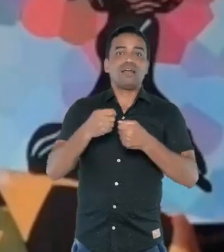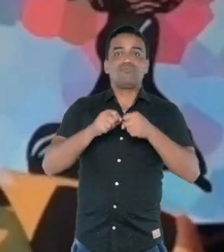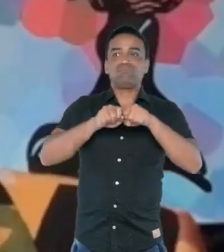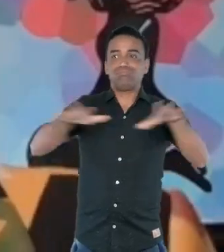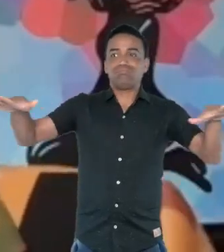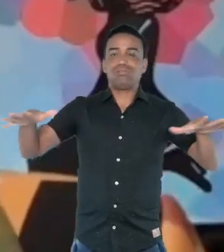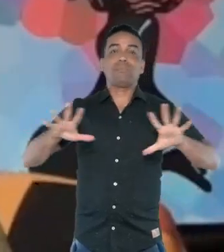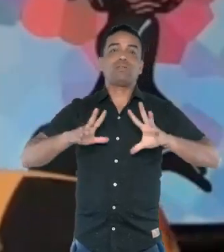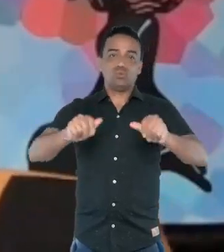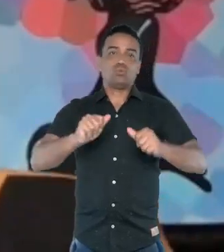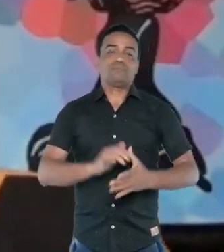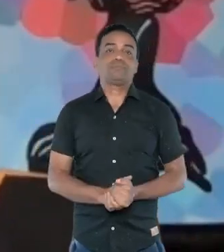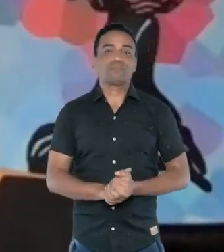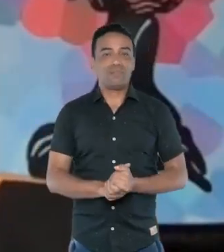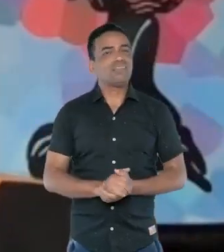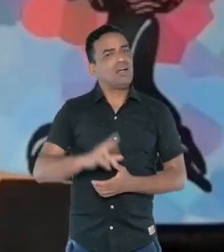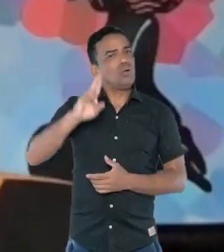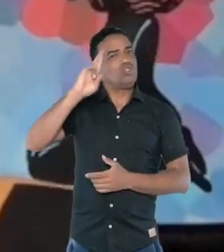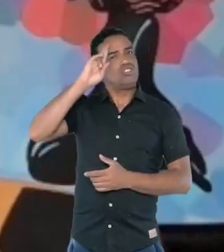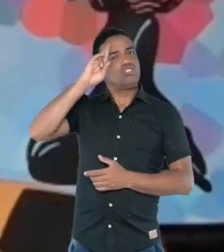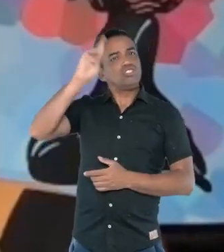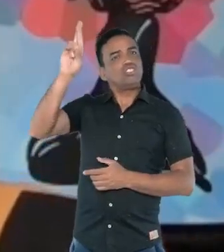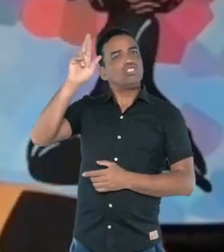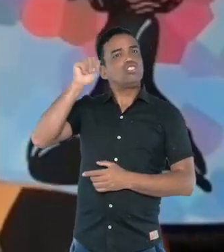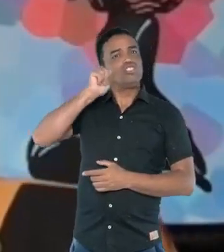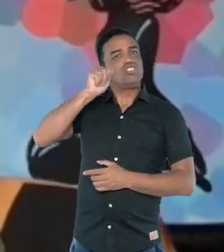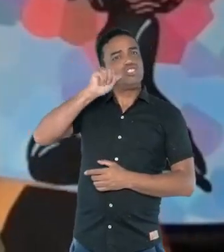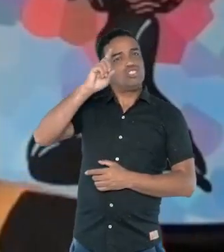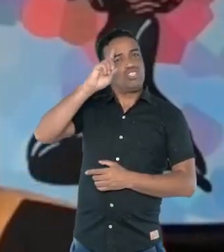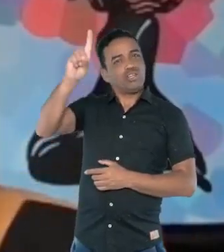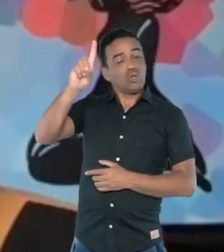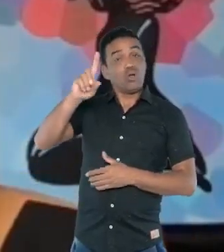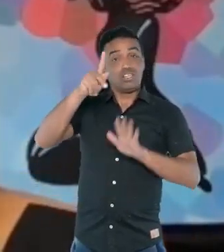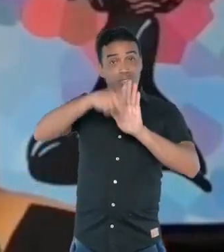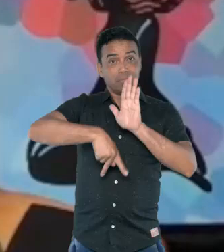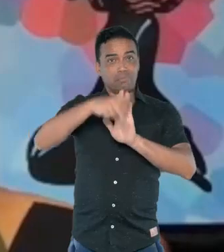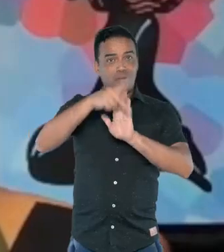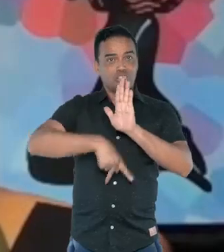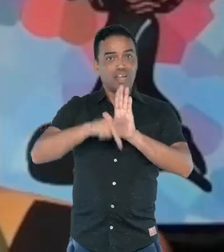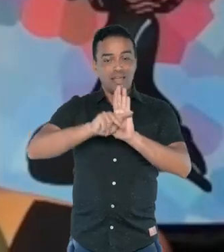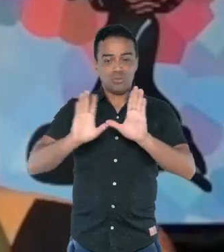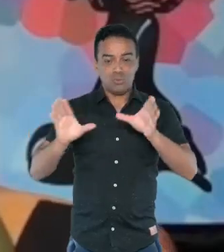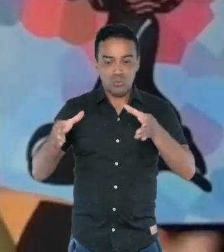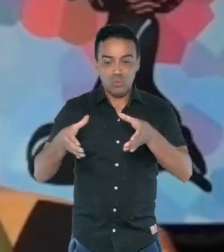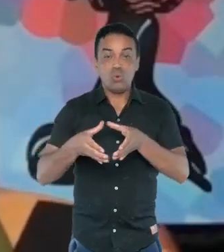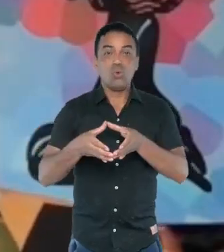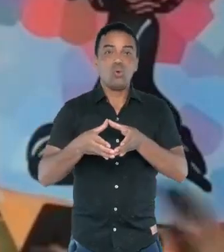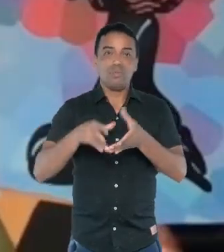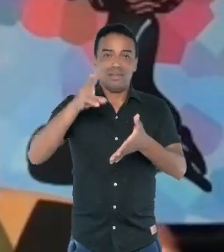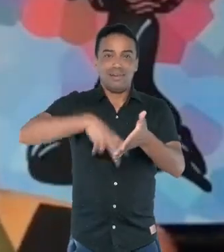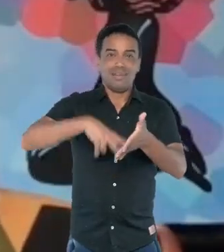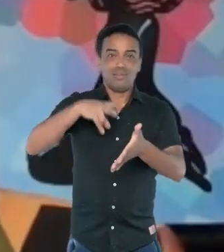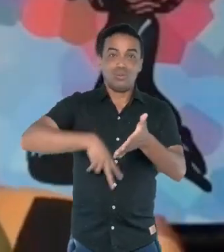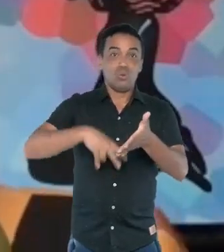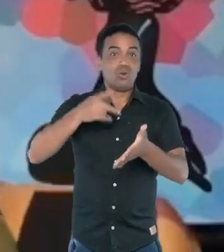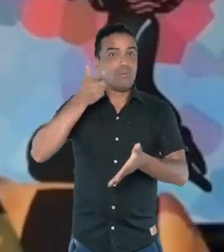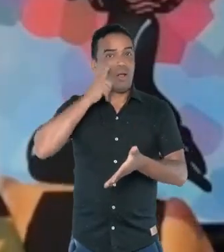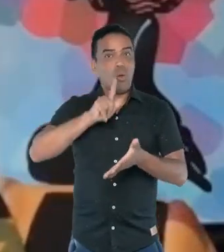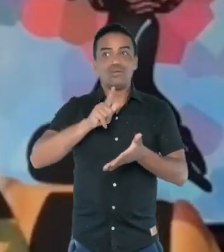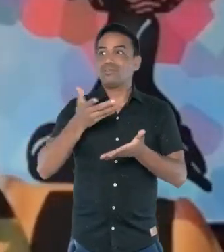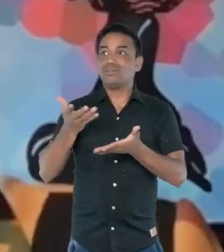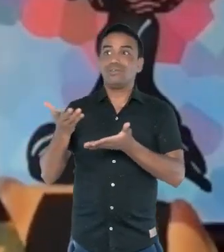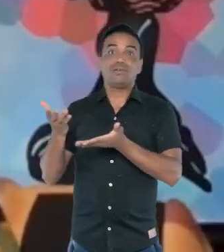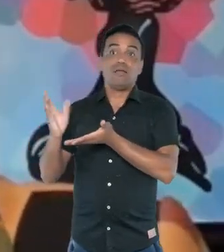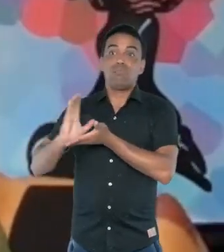chegar lá, tinham poucos, a diretora tinha um projeto, que era esse projeto do Clube de Leitura, como uma forma de arrecadar mais livros